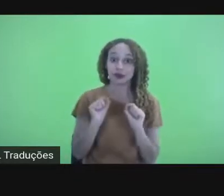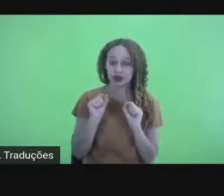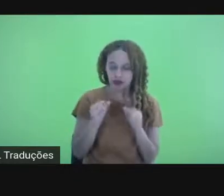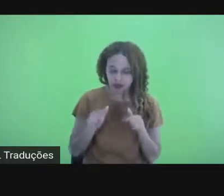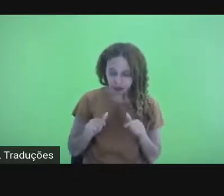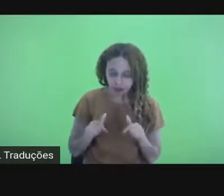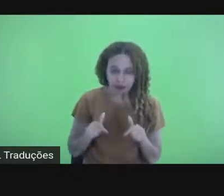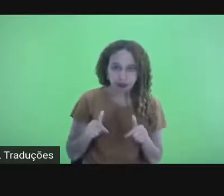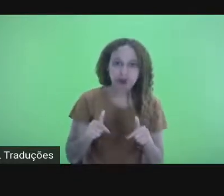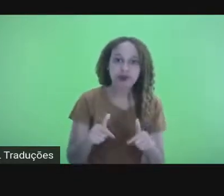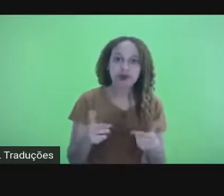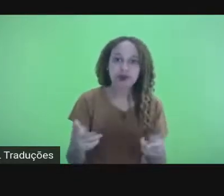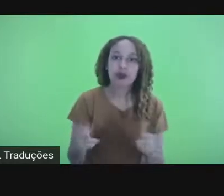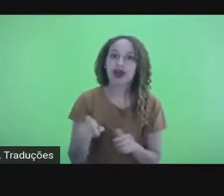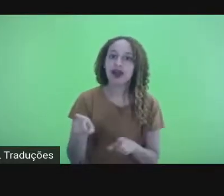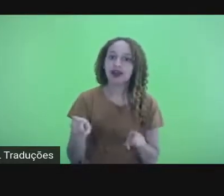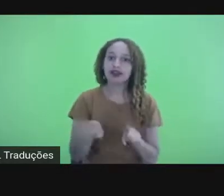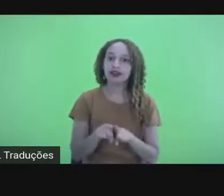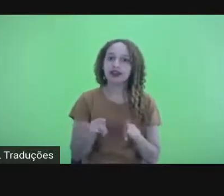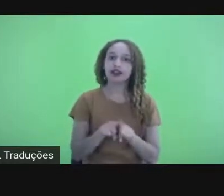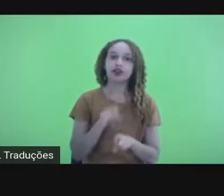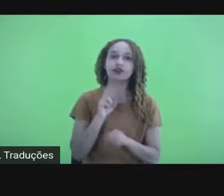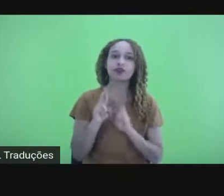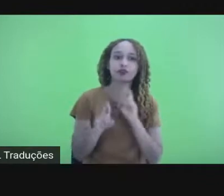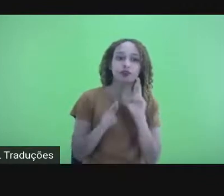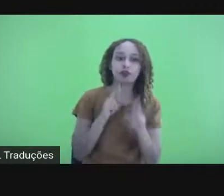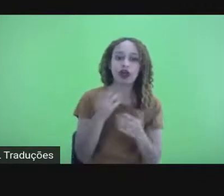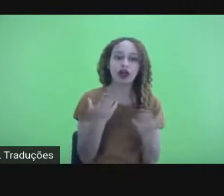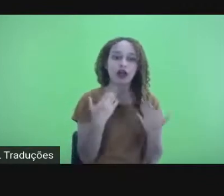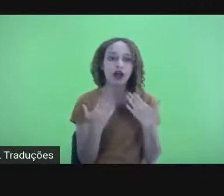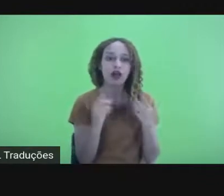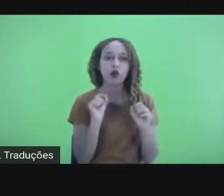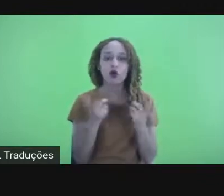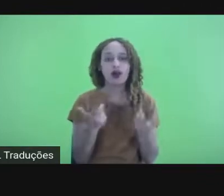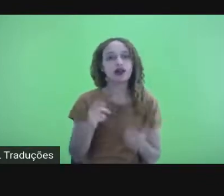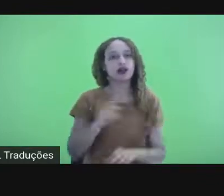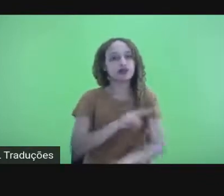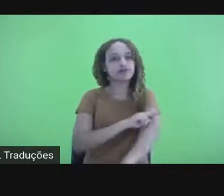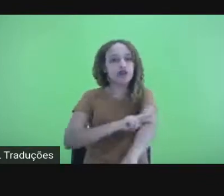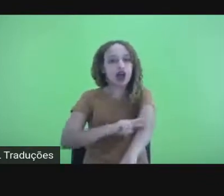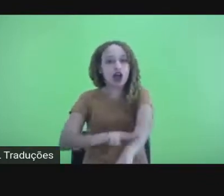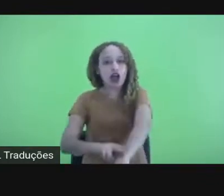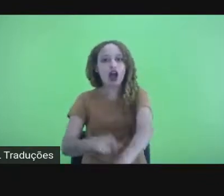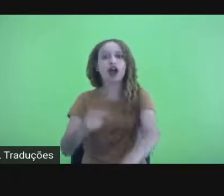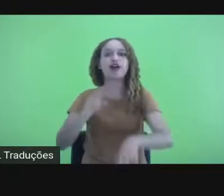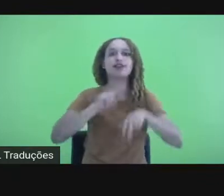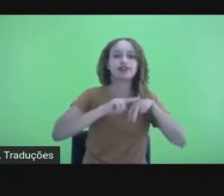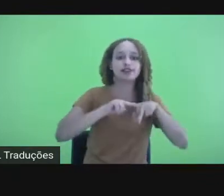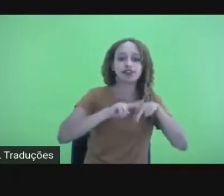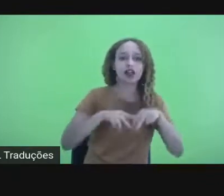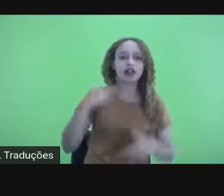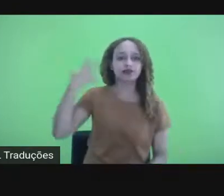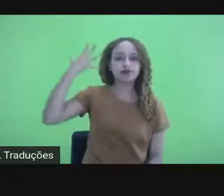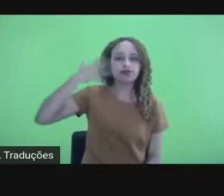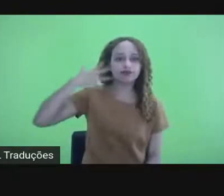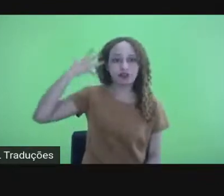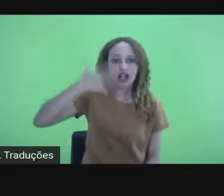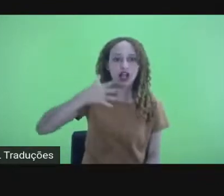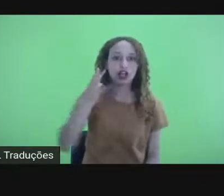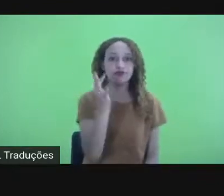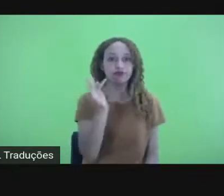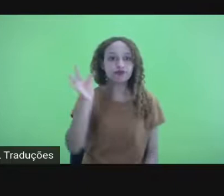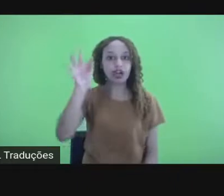Ribeiro. Ela também discute questões de raça e gênero nas redes sociais, em palestras realizadas nas universidades e